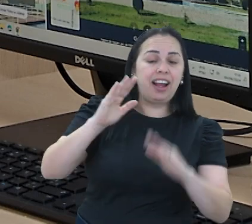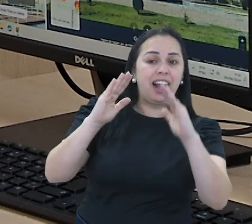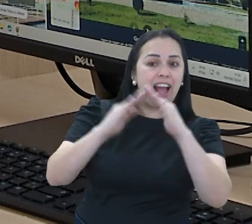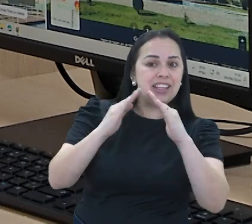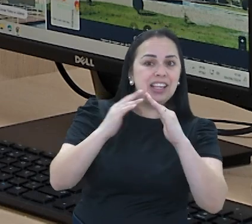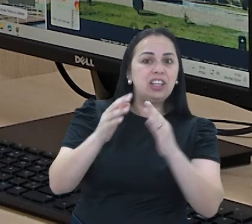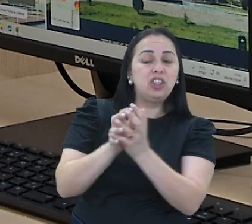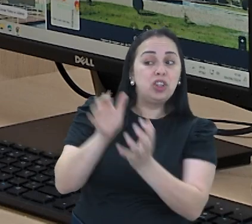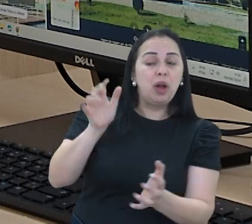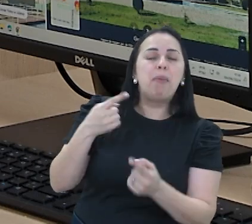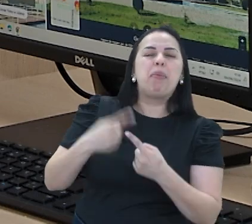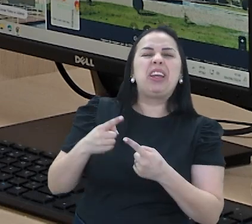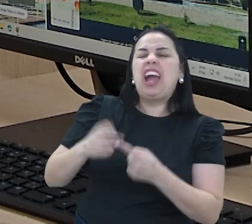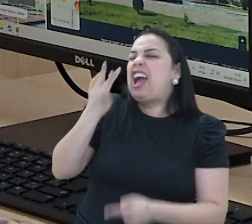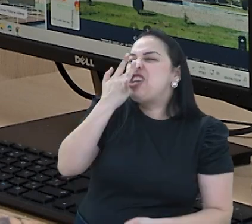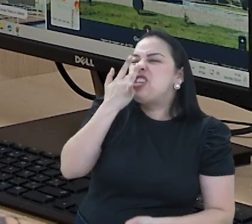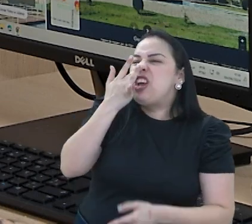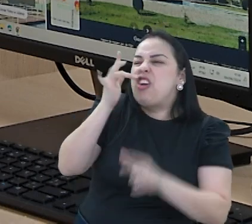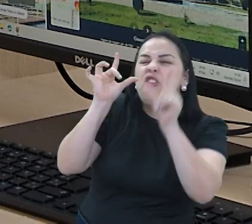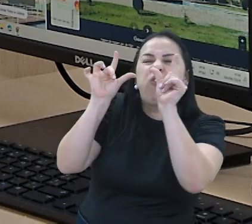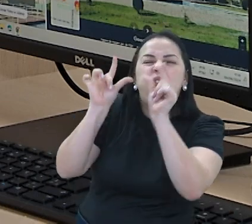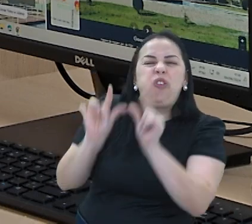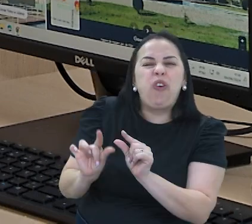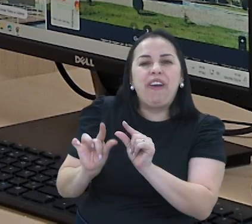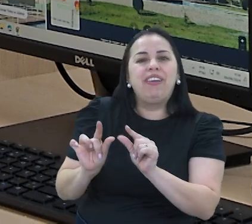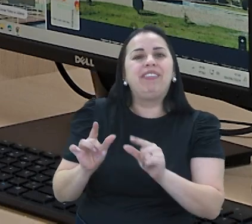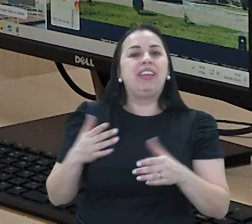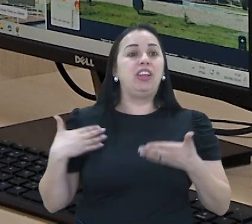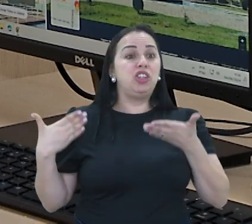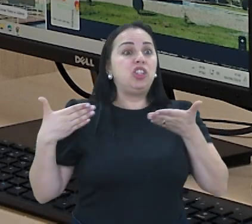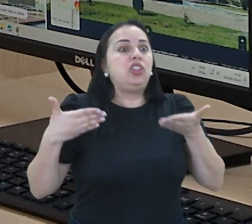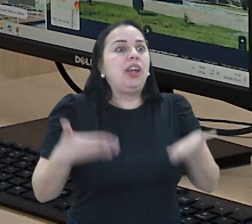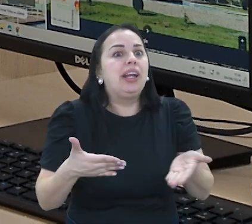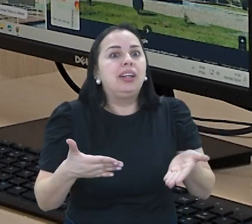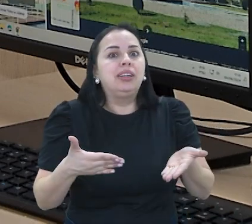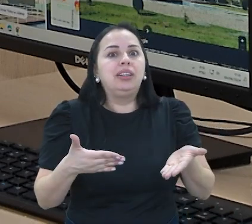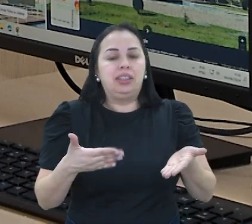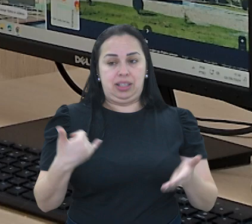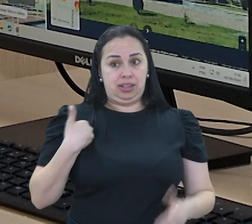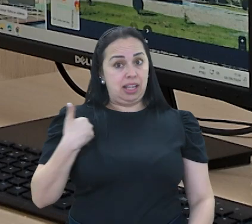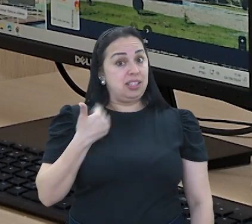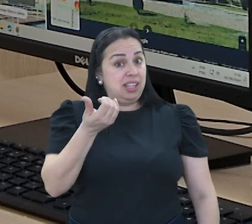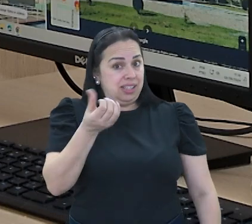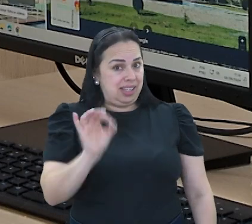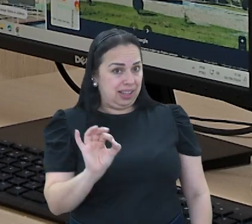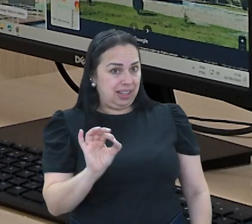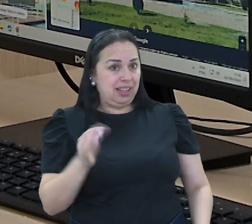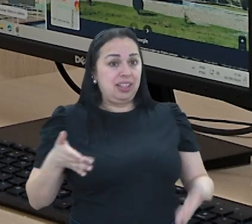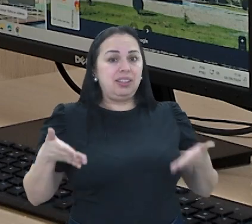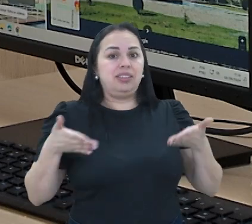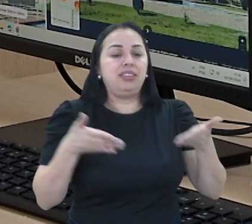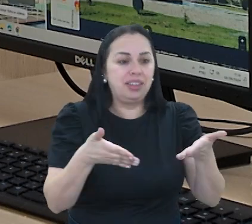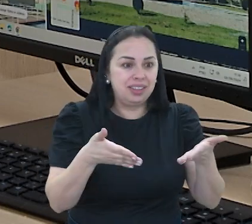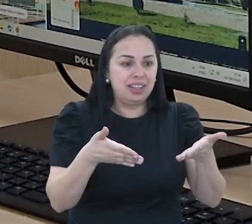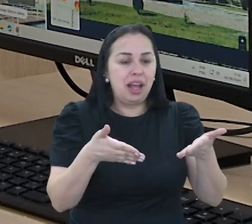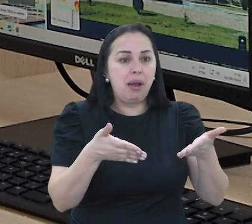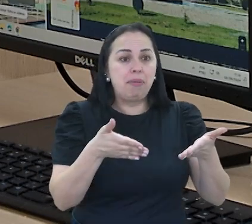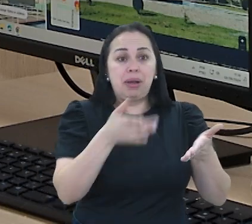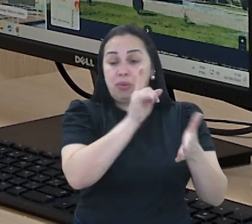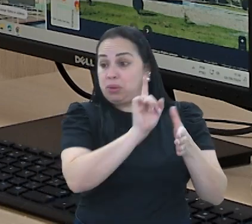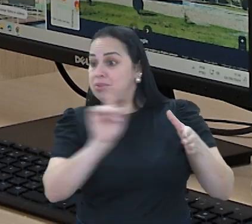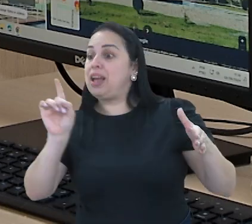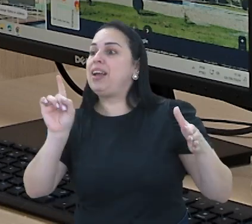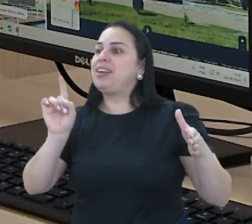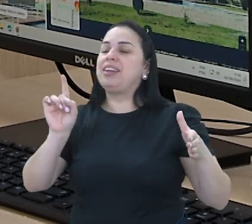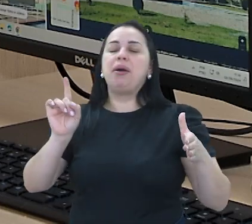para a casa do idoso, porque ela até deixa de ser chata. A gente muda, a gente chega na casa do idoso, a gente tem mais de 60 anos. Quando a